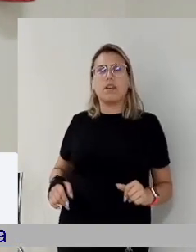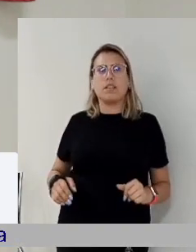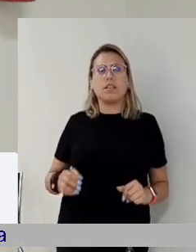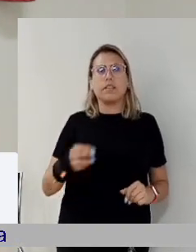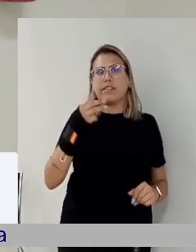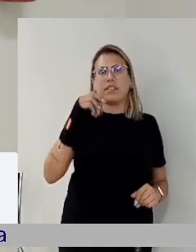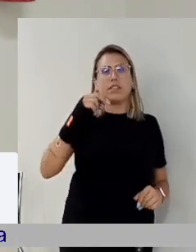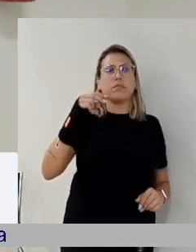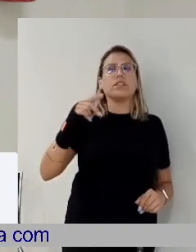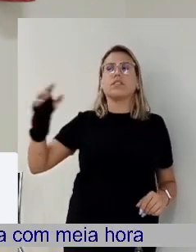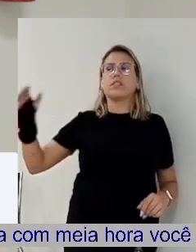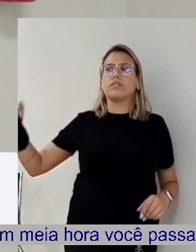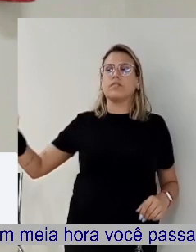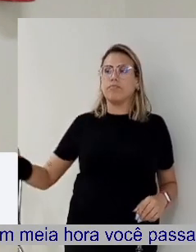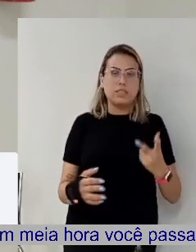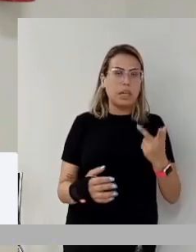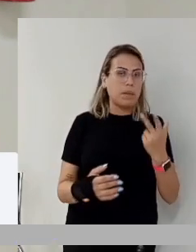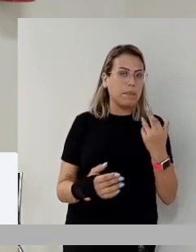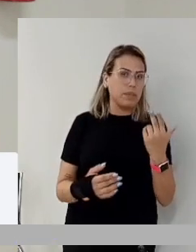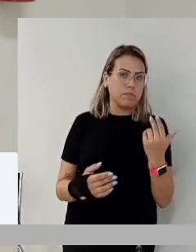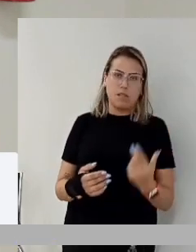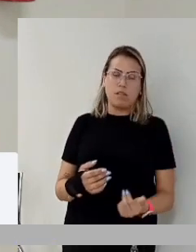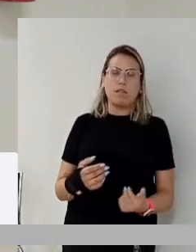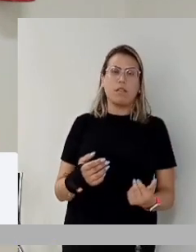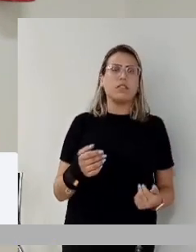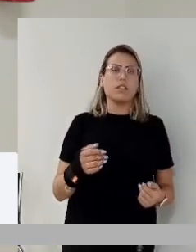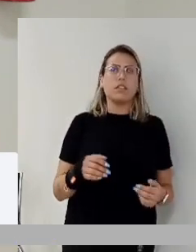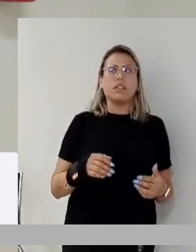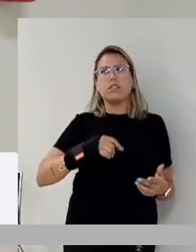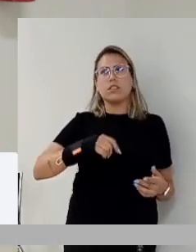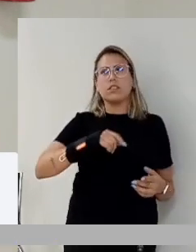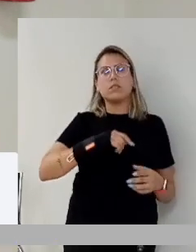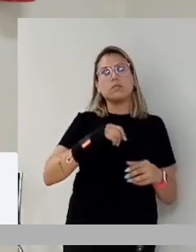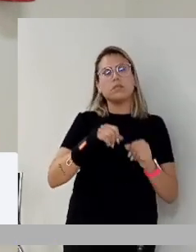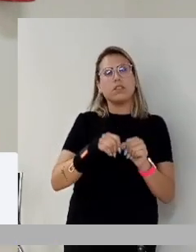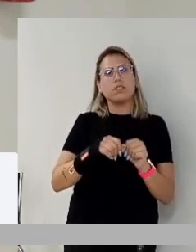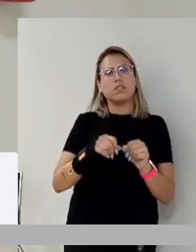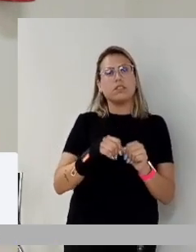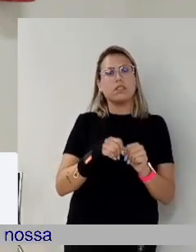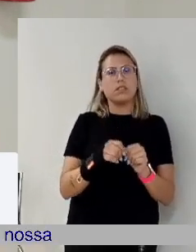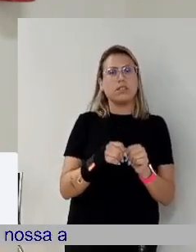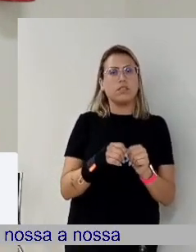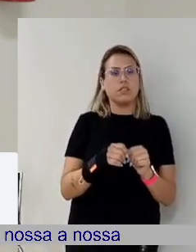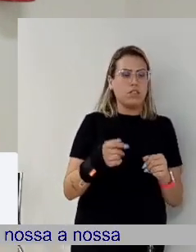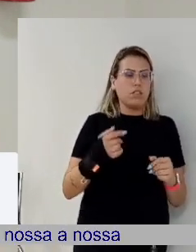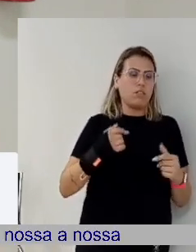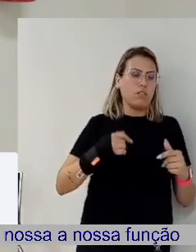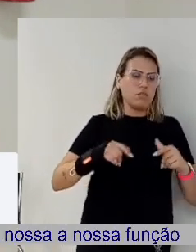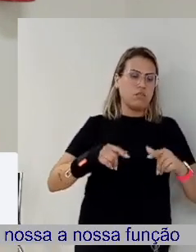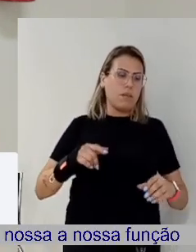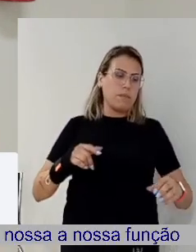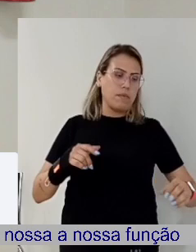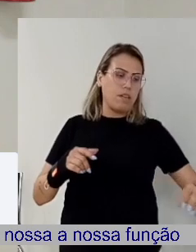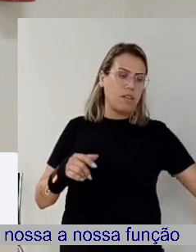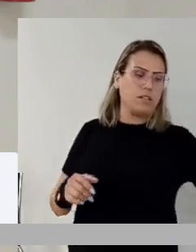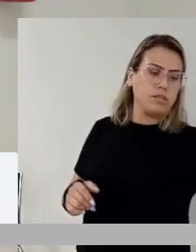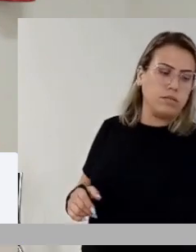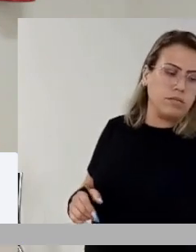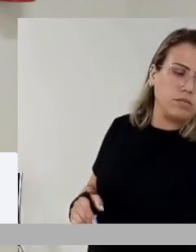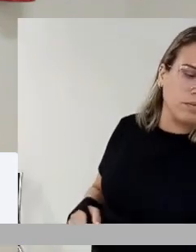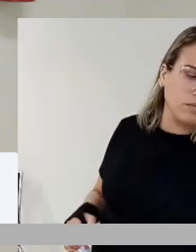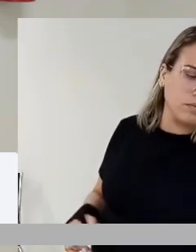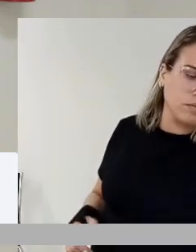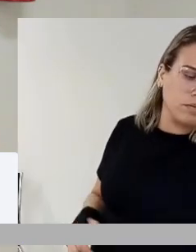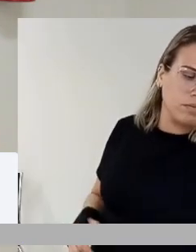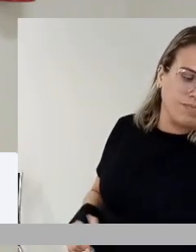meia hora você passa tá do mesmo jeito mas estamos fazendo a nossa a nossa função e as nossas atribuições